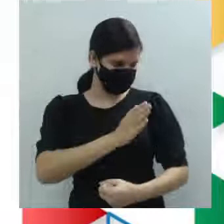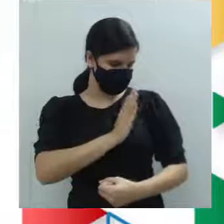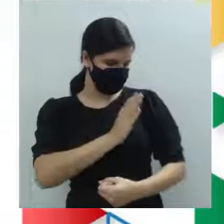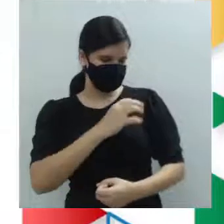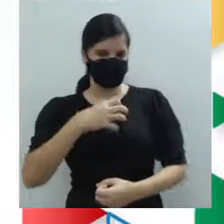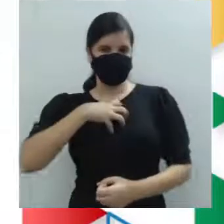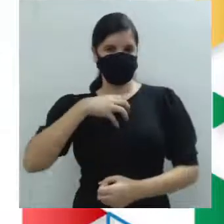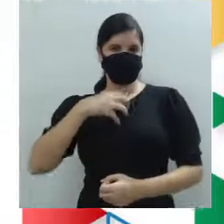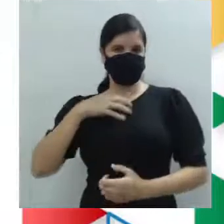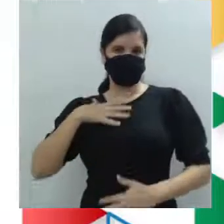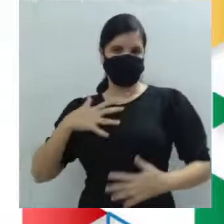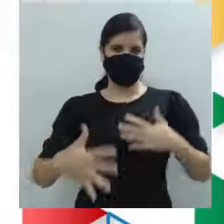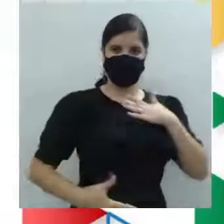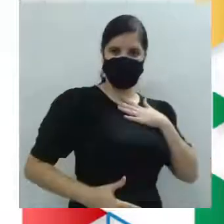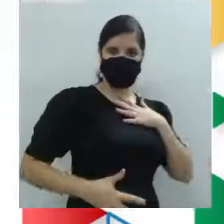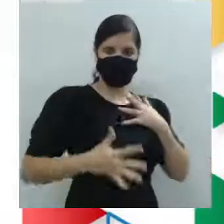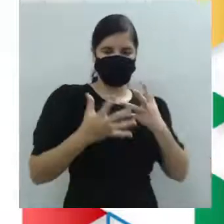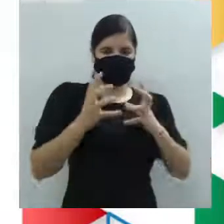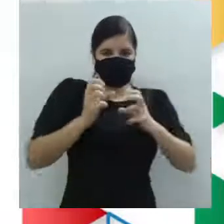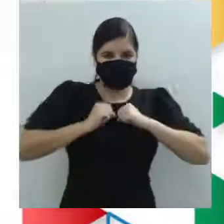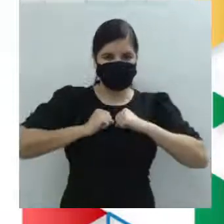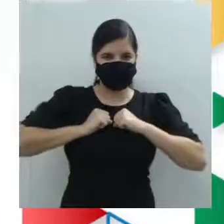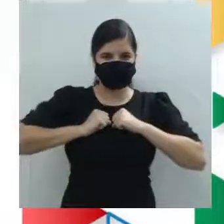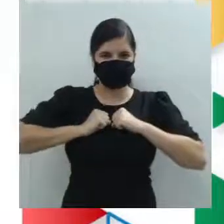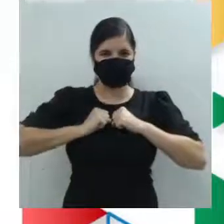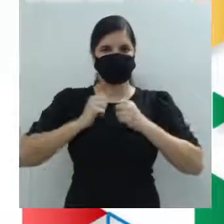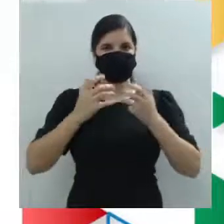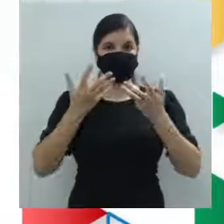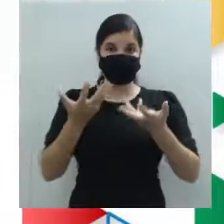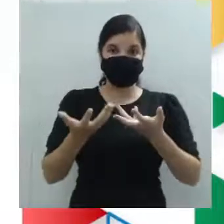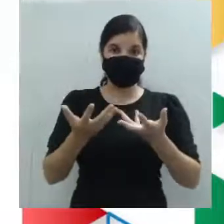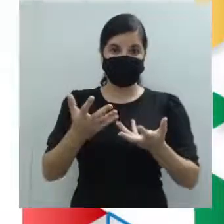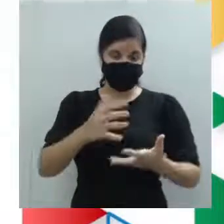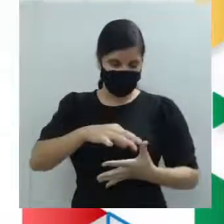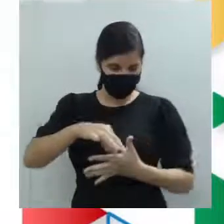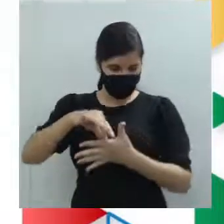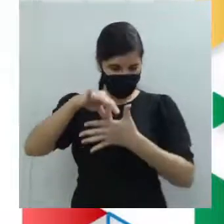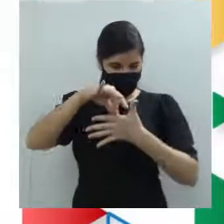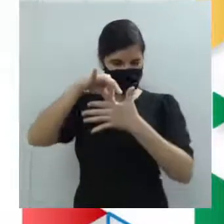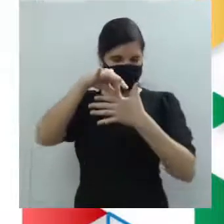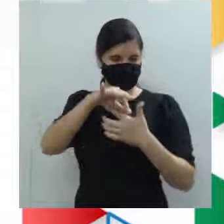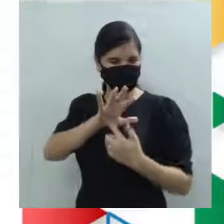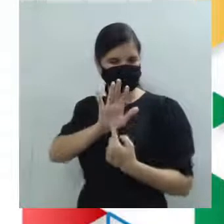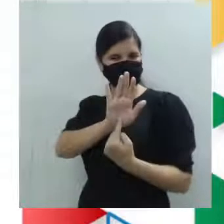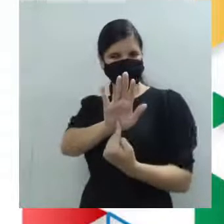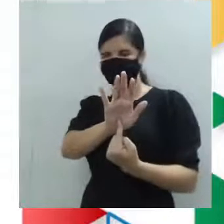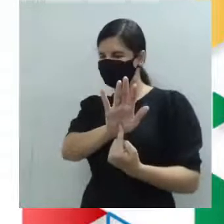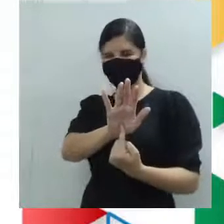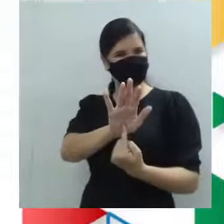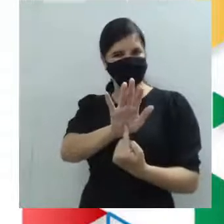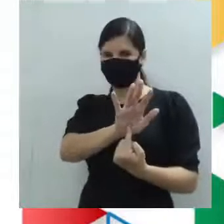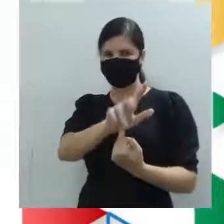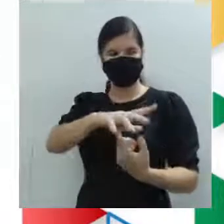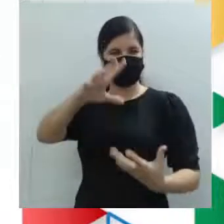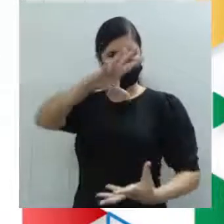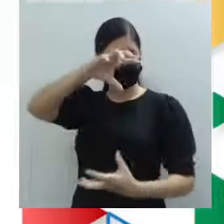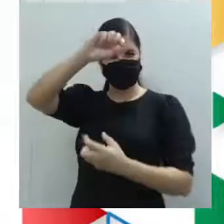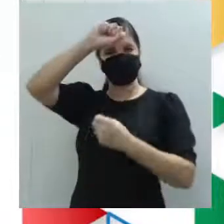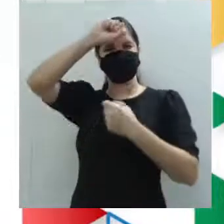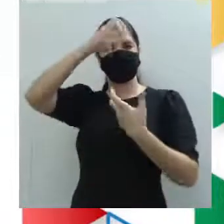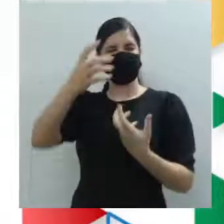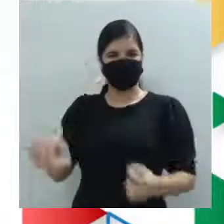sente e o meu corpo exprime. Não somente o que a alma quer externar, mas o que o espírito